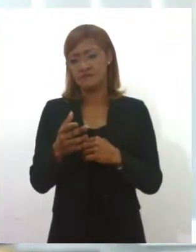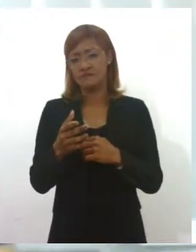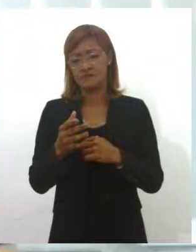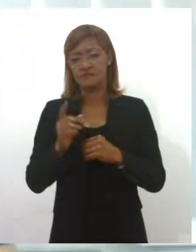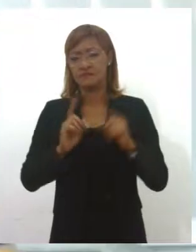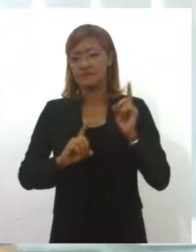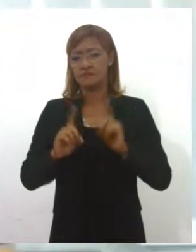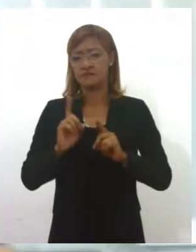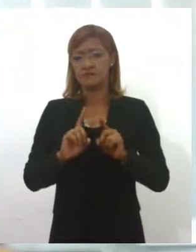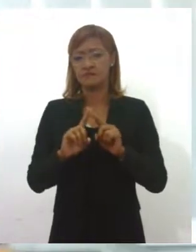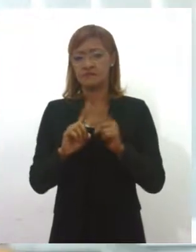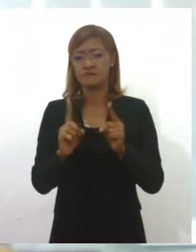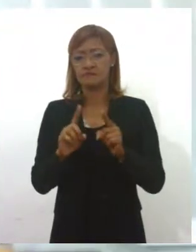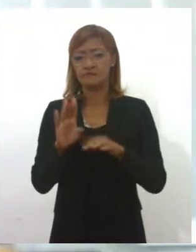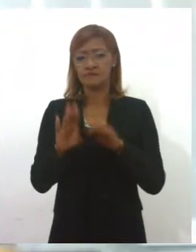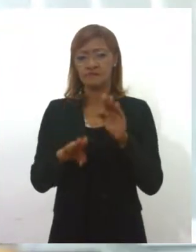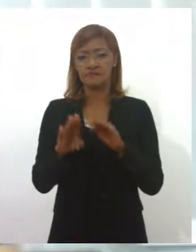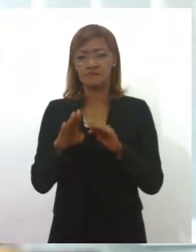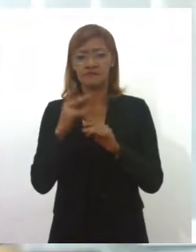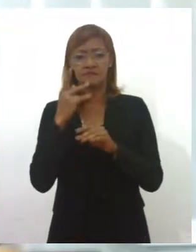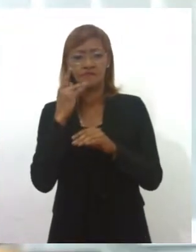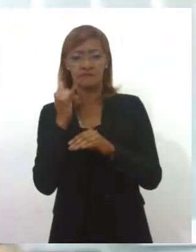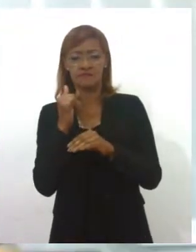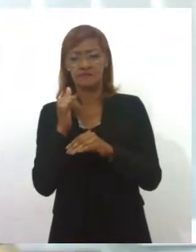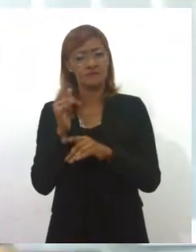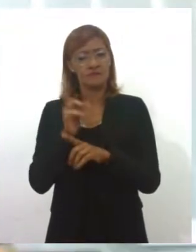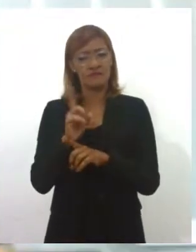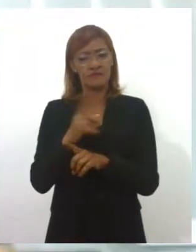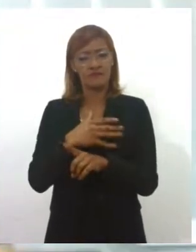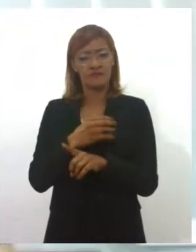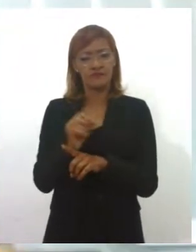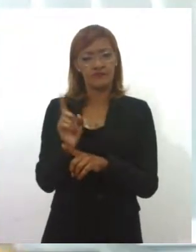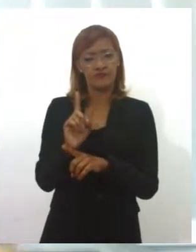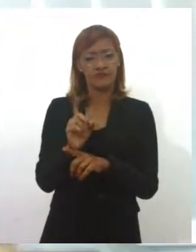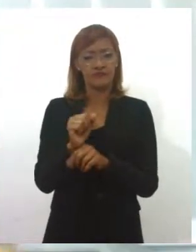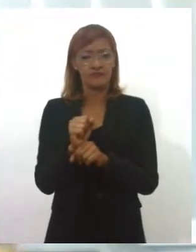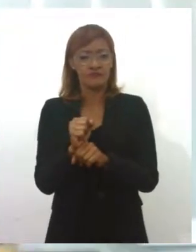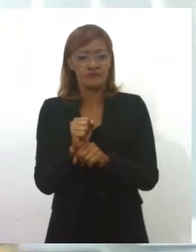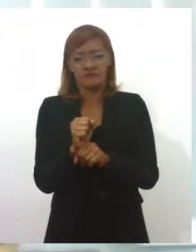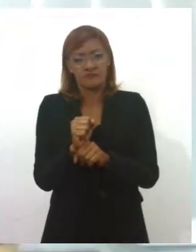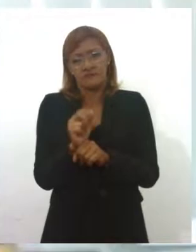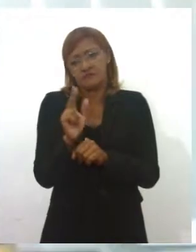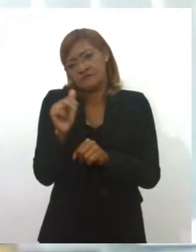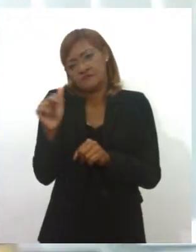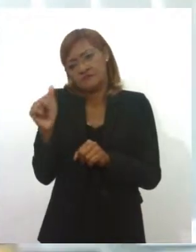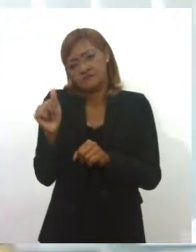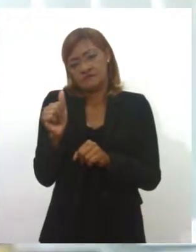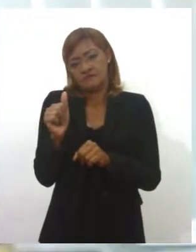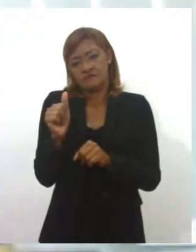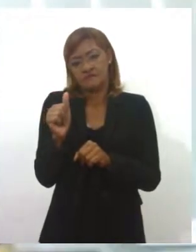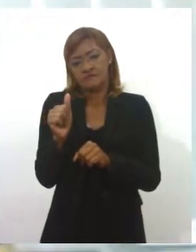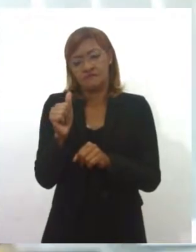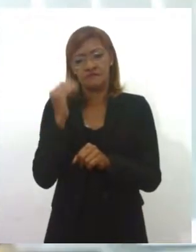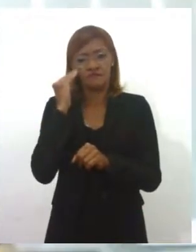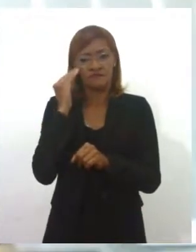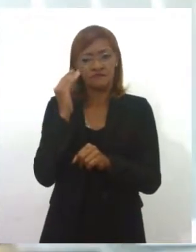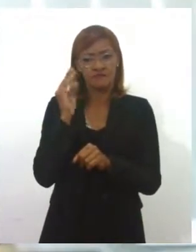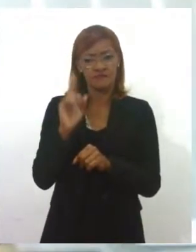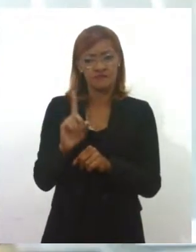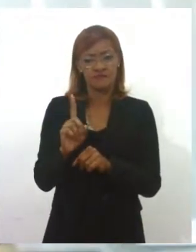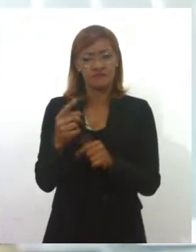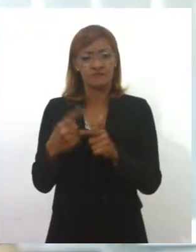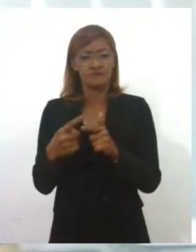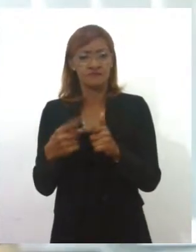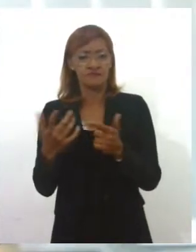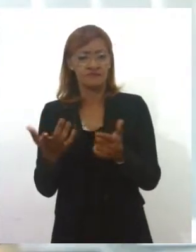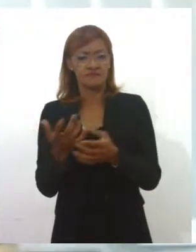e os pais acreditam a com meu filho isso não existe o meu filho não não eu tiro logo quem isso ele não tem porque ele tem que ter de tudo